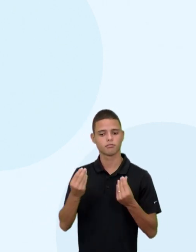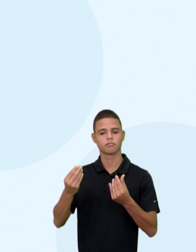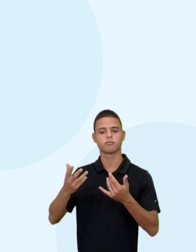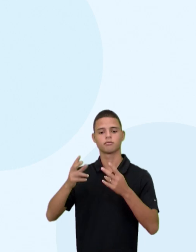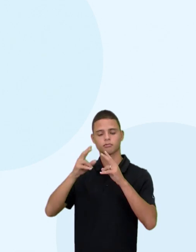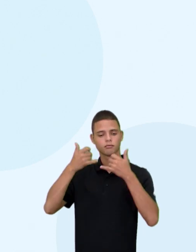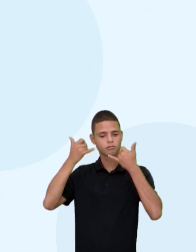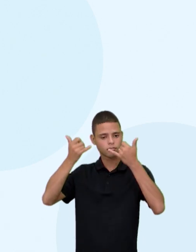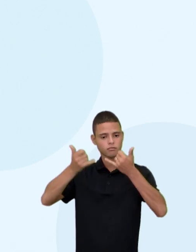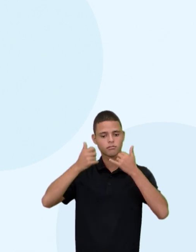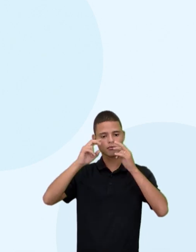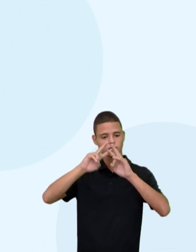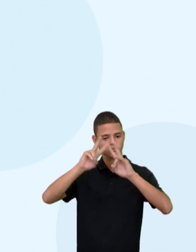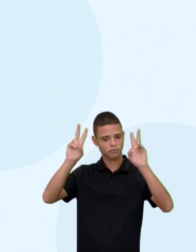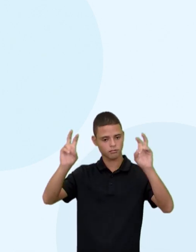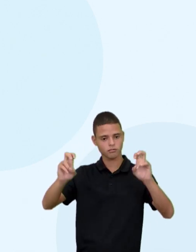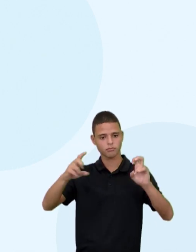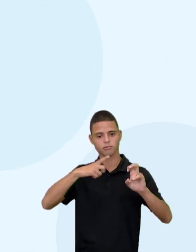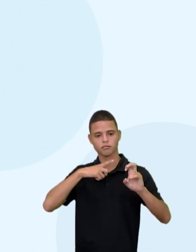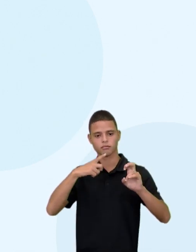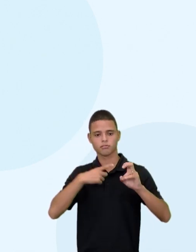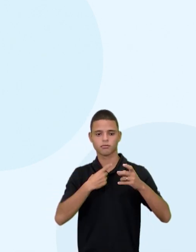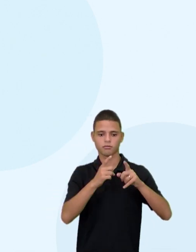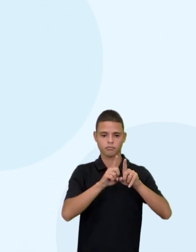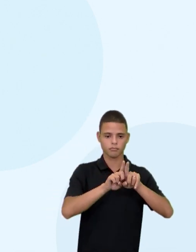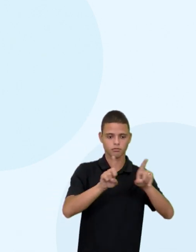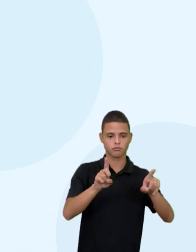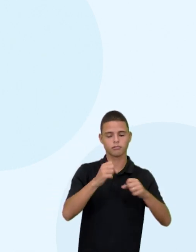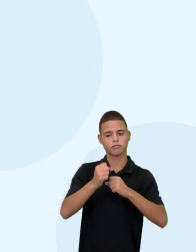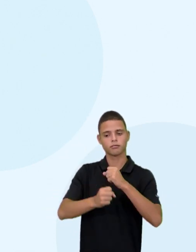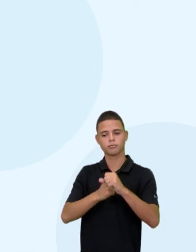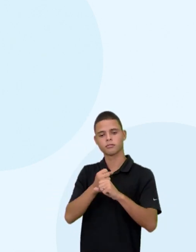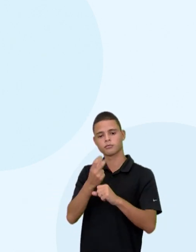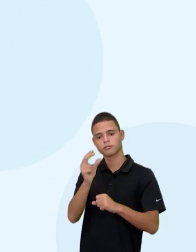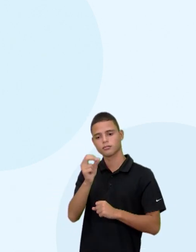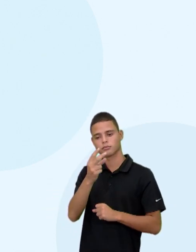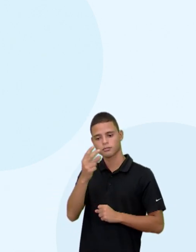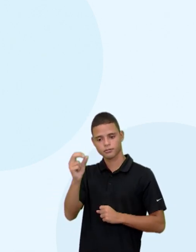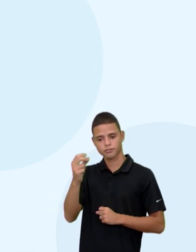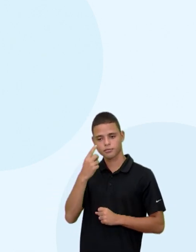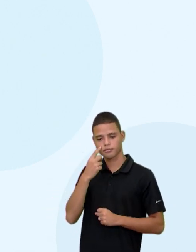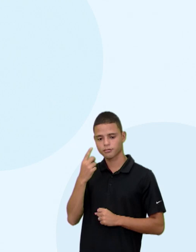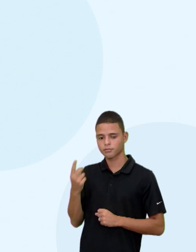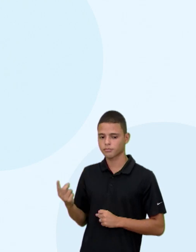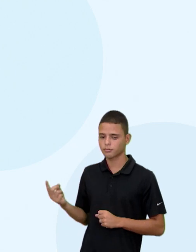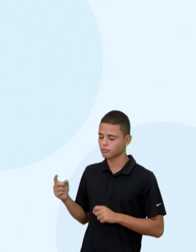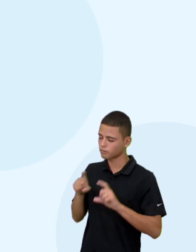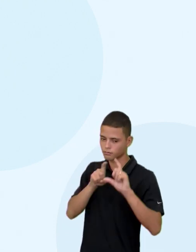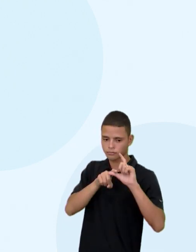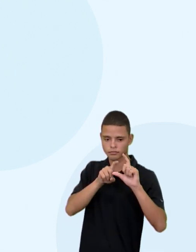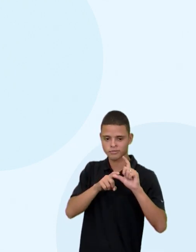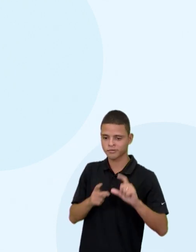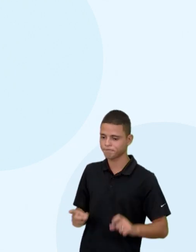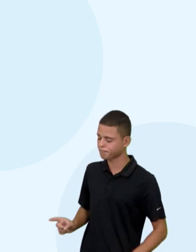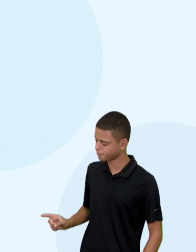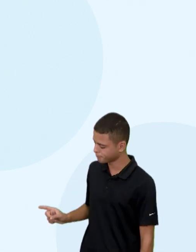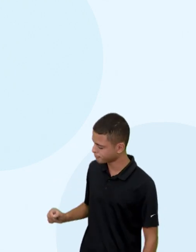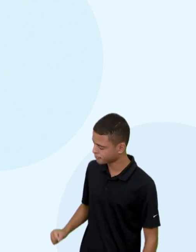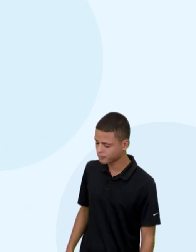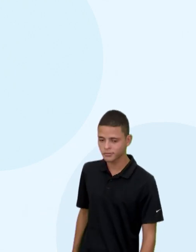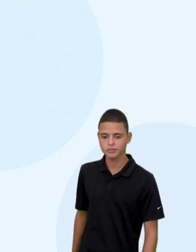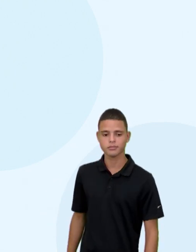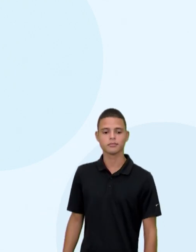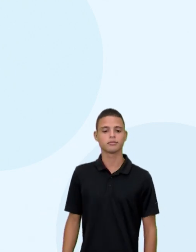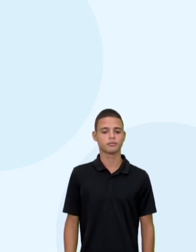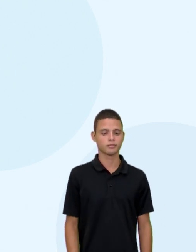tema que é o panorama de divórcios de um ano de 2020, que está lá, vocês estão vendo a fonte, né, faz parte aí, né,